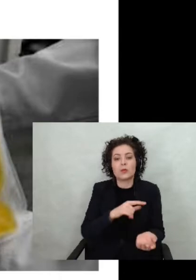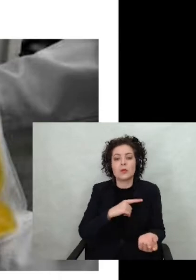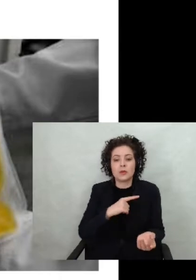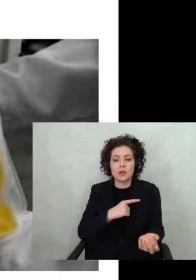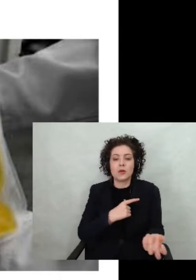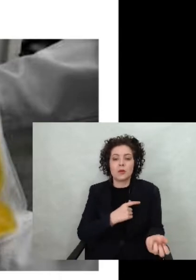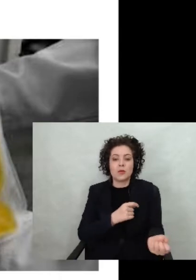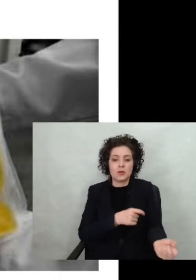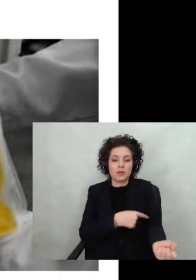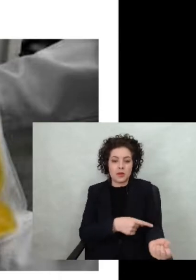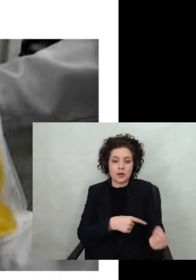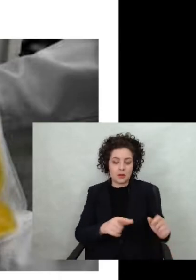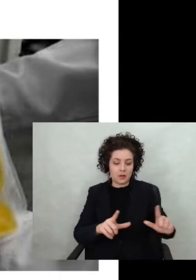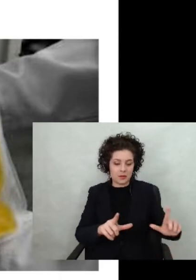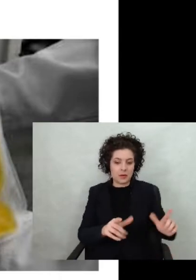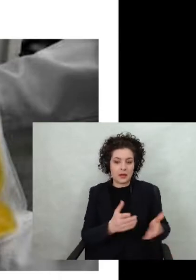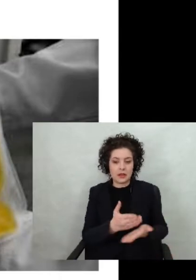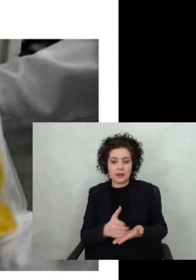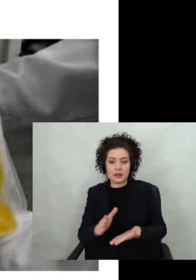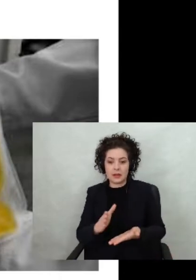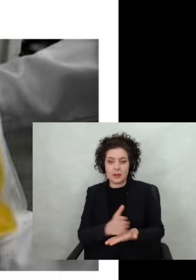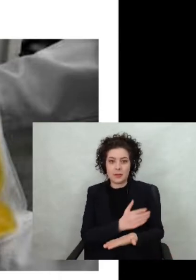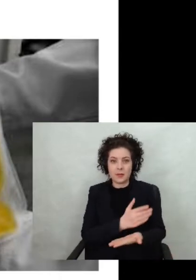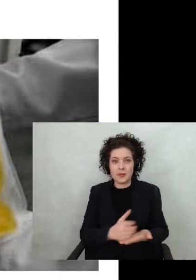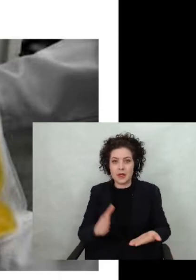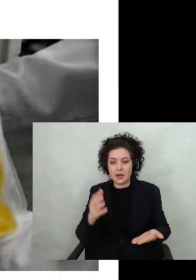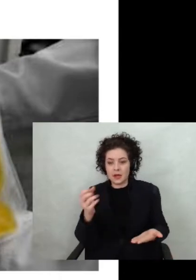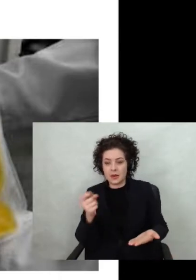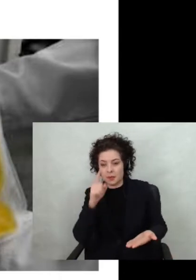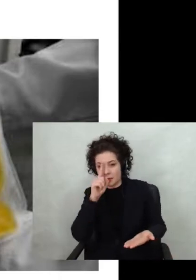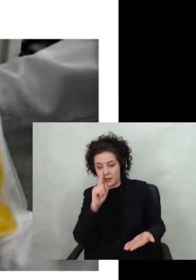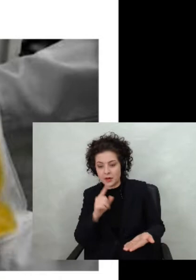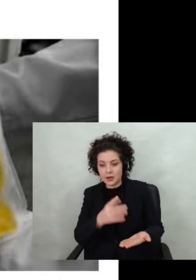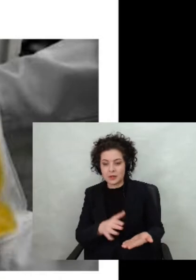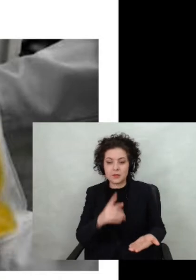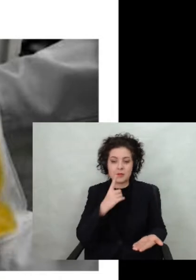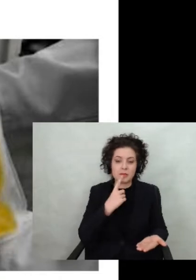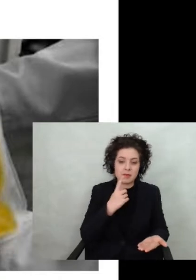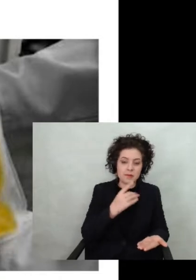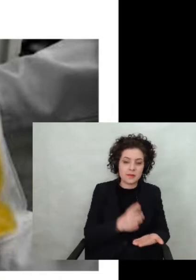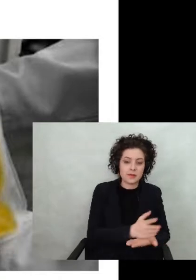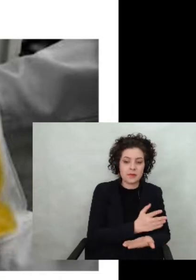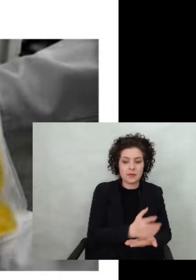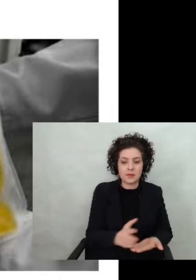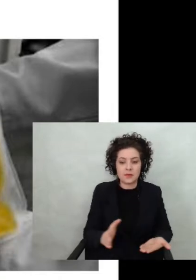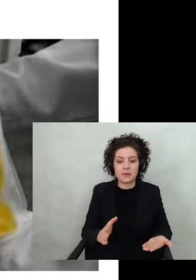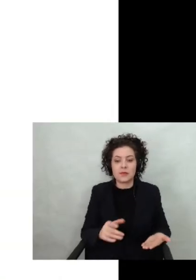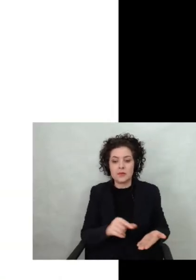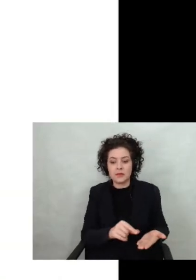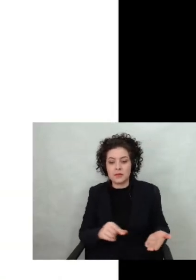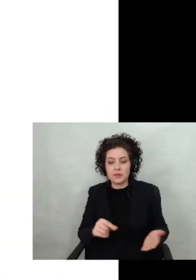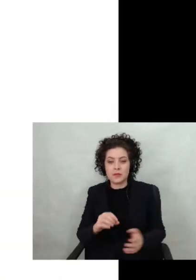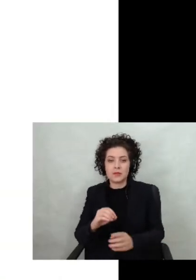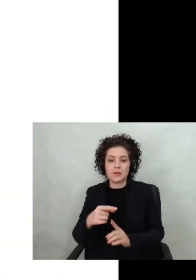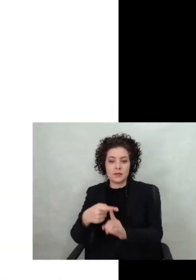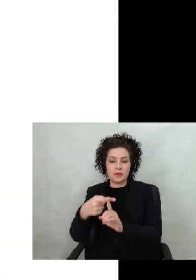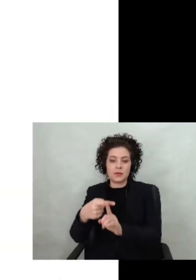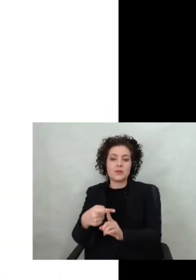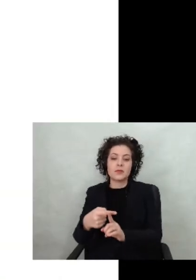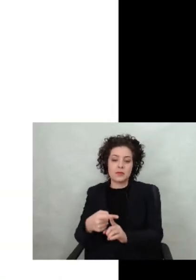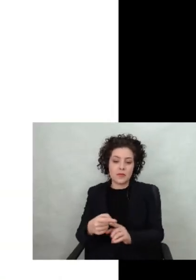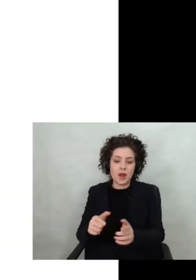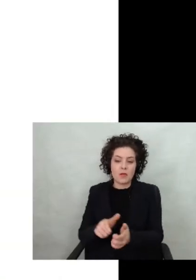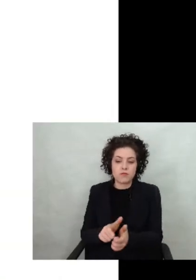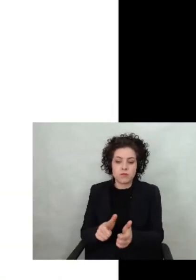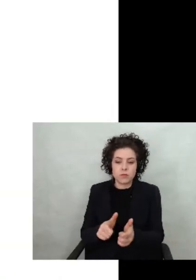essa separação específica do plasma desses indivíduos com uma coleta com um volume grande desse plasma.